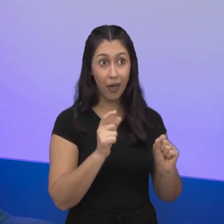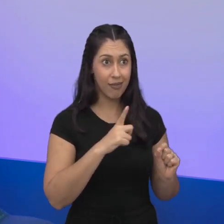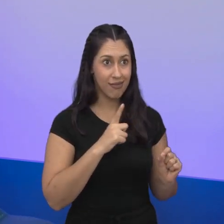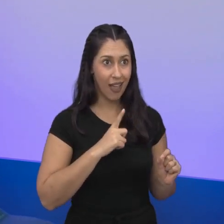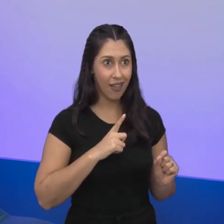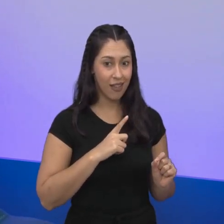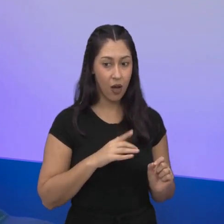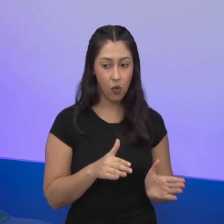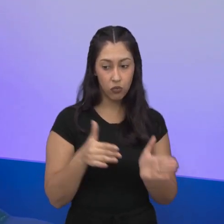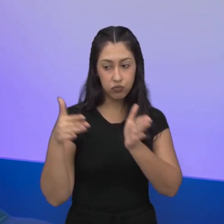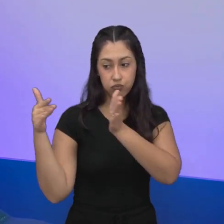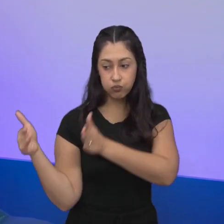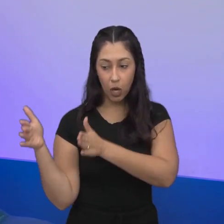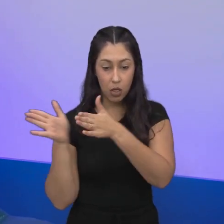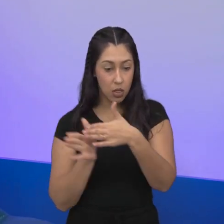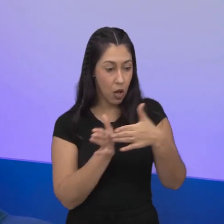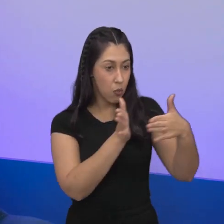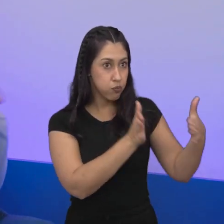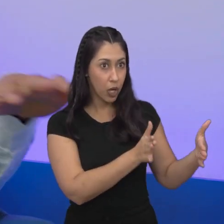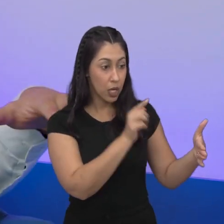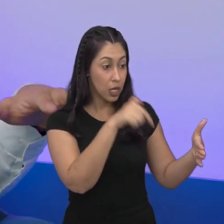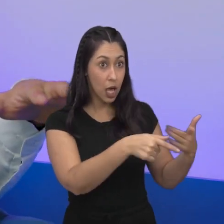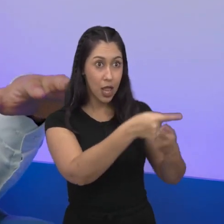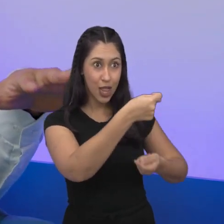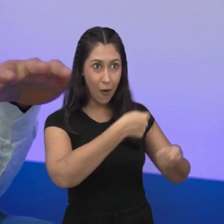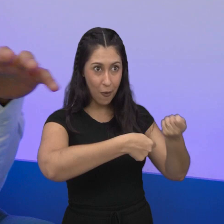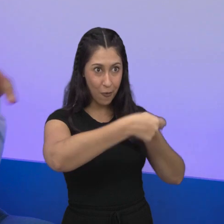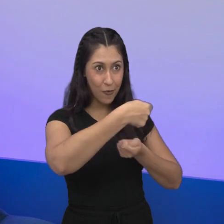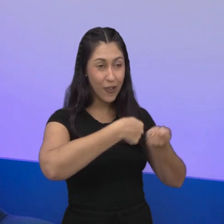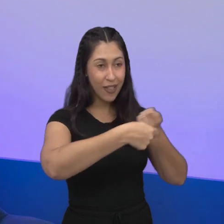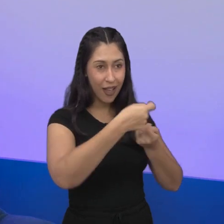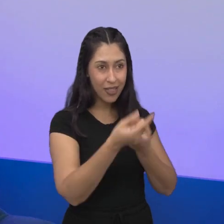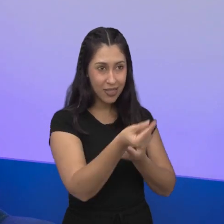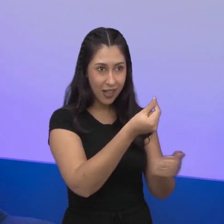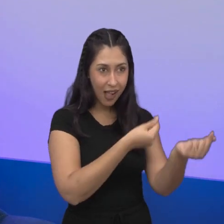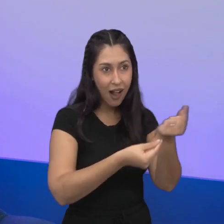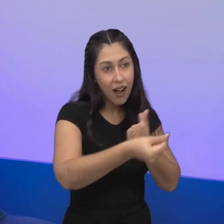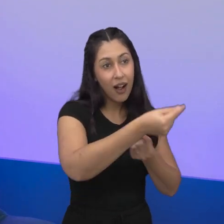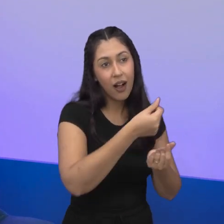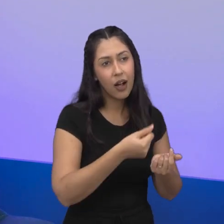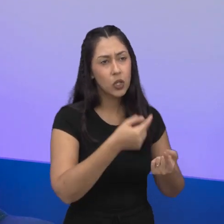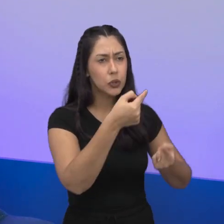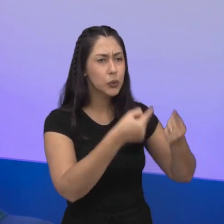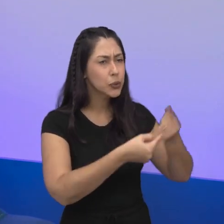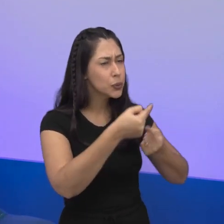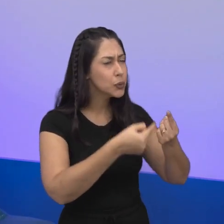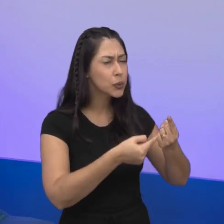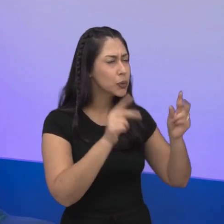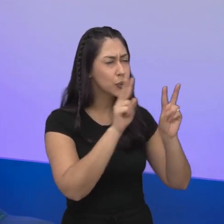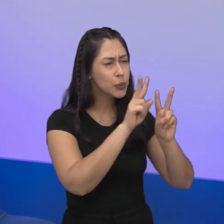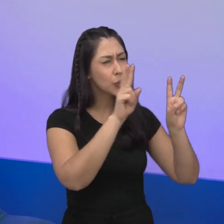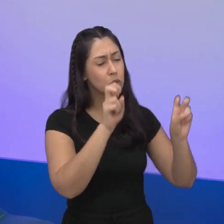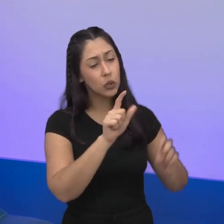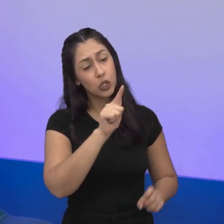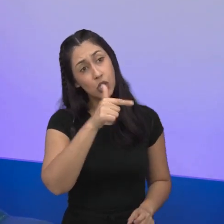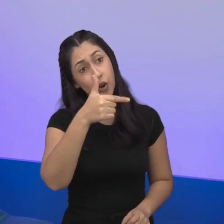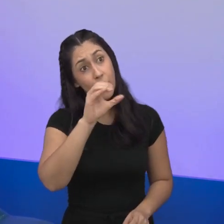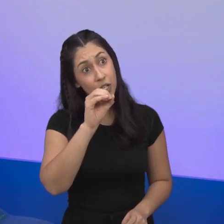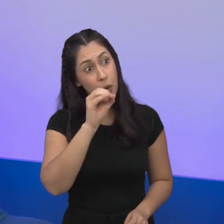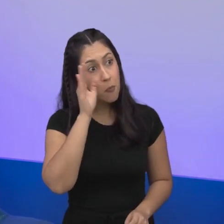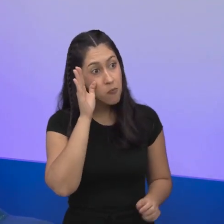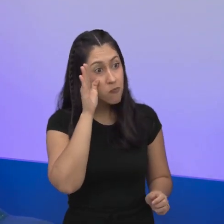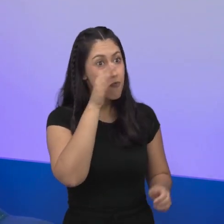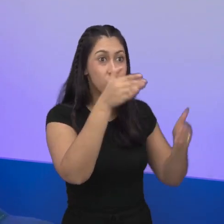trilhas principais dentro do G20. A trilha de finanças, que é a trilha que discute os assuntos que originariamente o G20 foi criado para